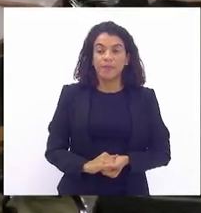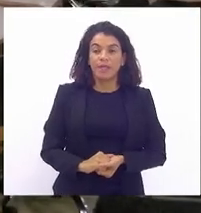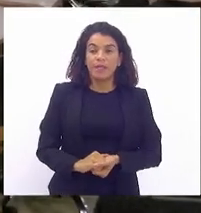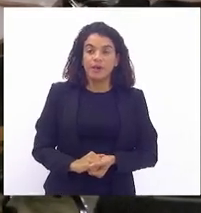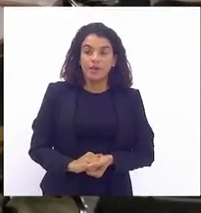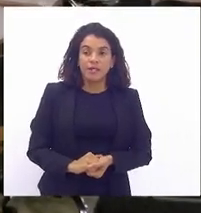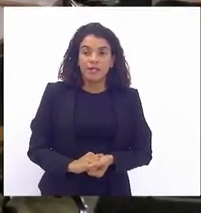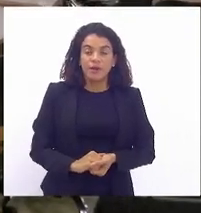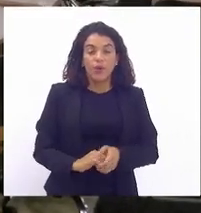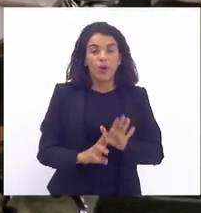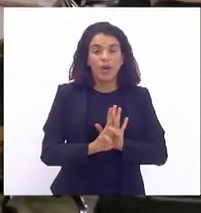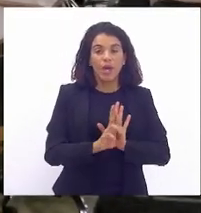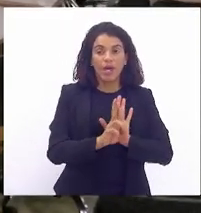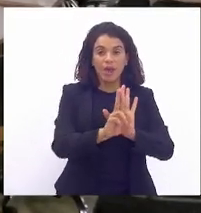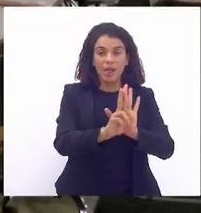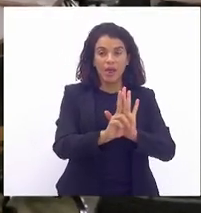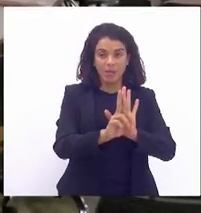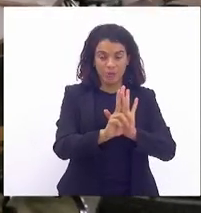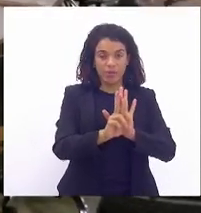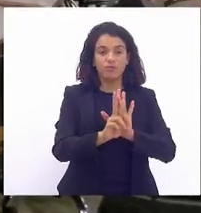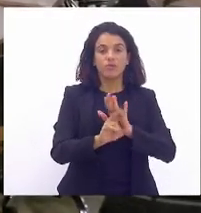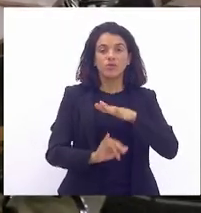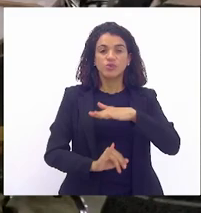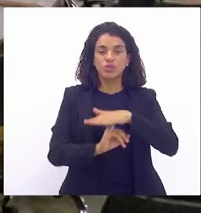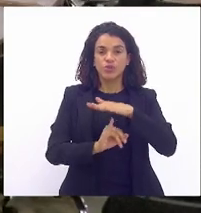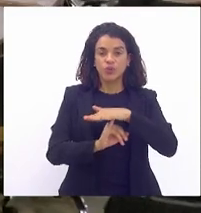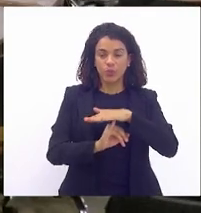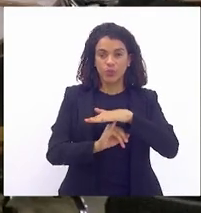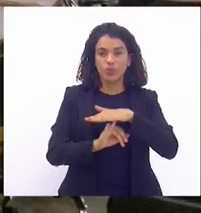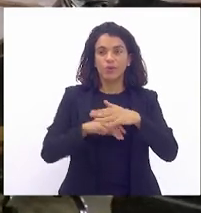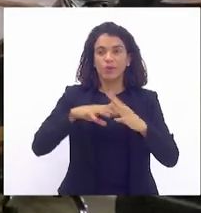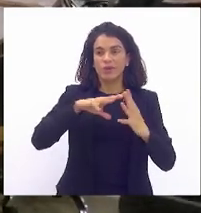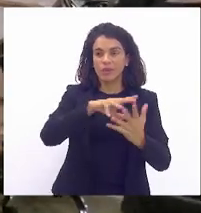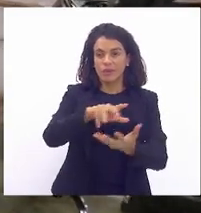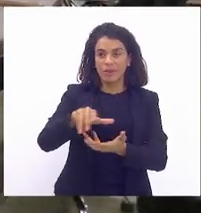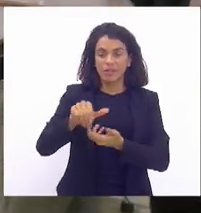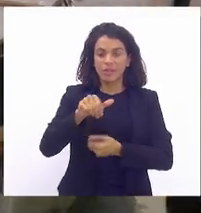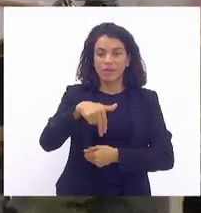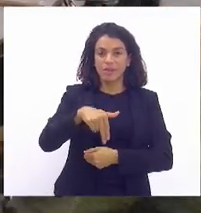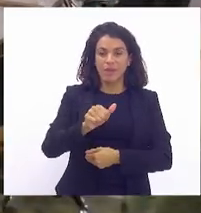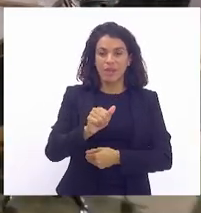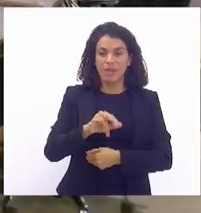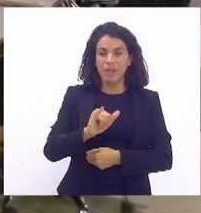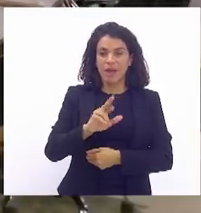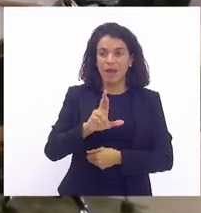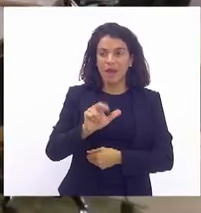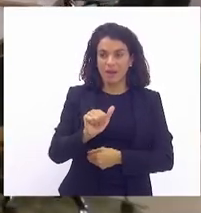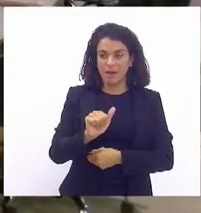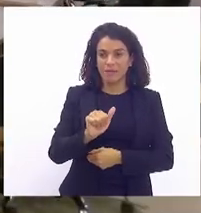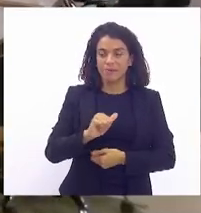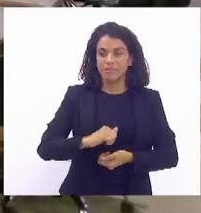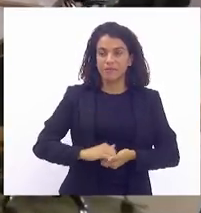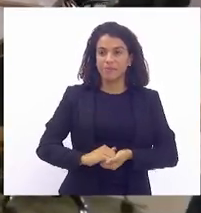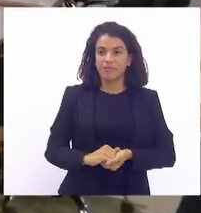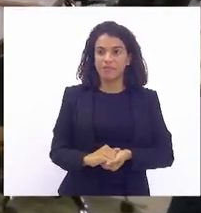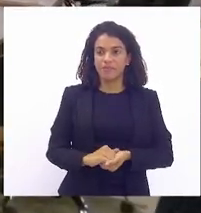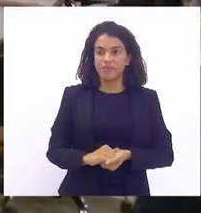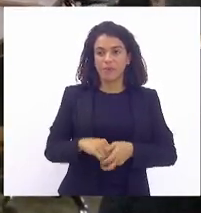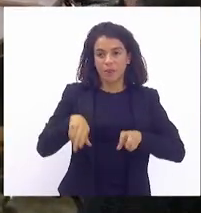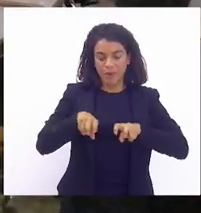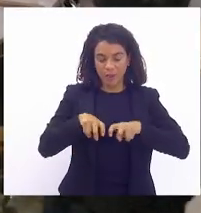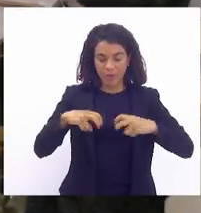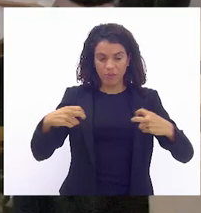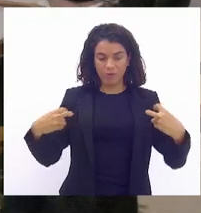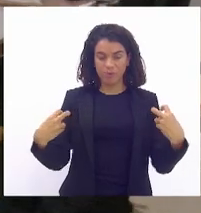O representante do Instituto Internacional Araiara, senhor Urias, para compor a mesa